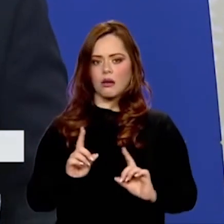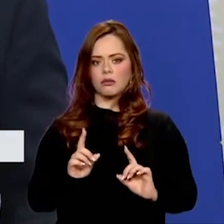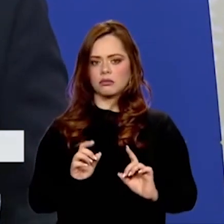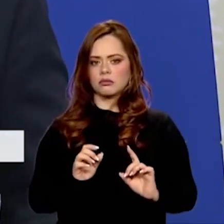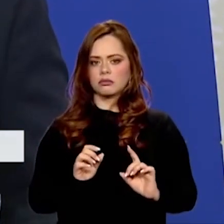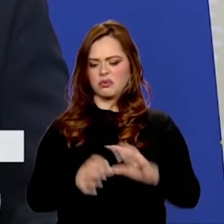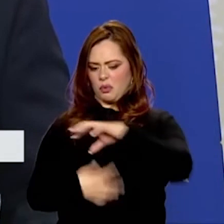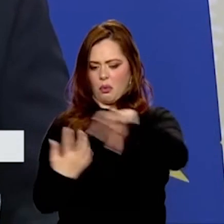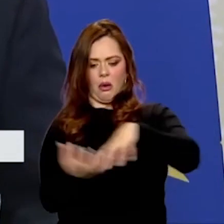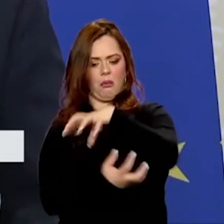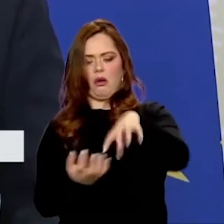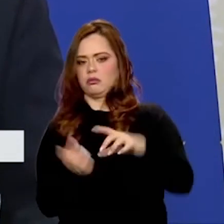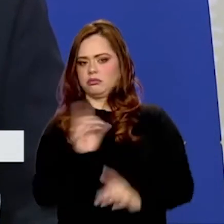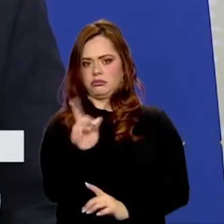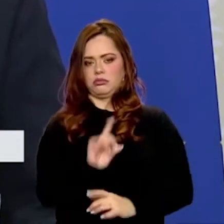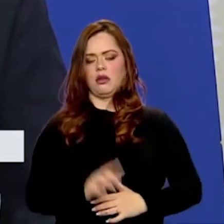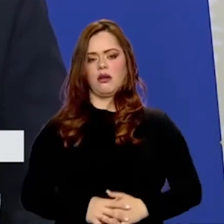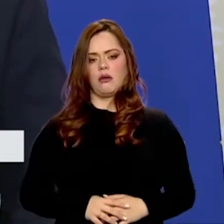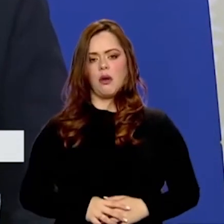vou repetir,